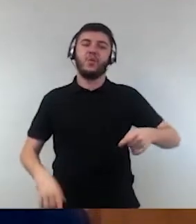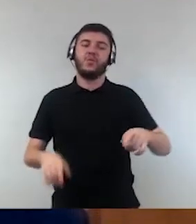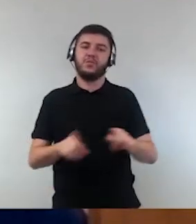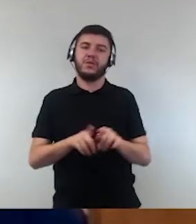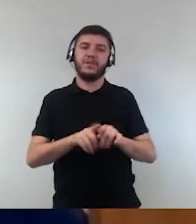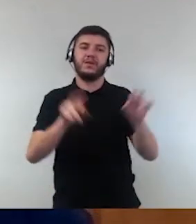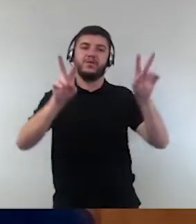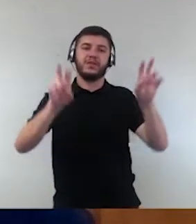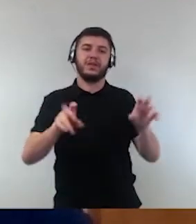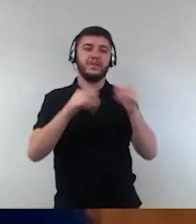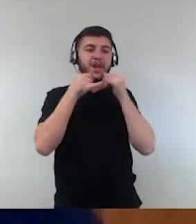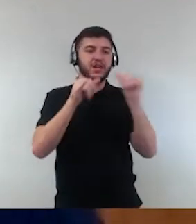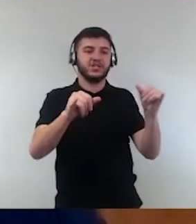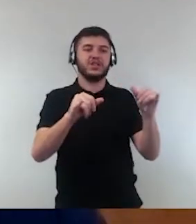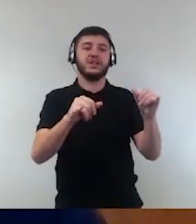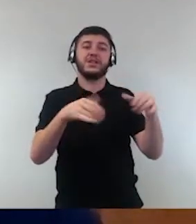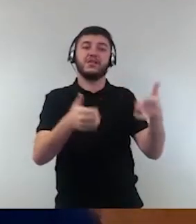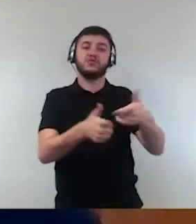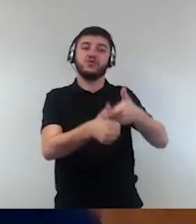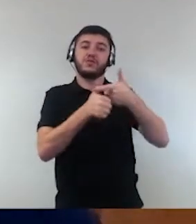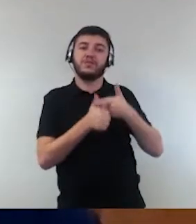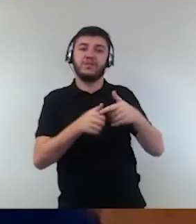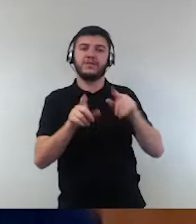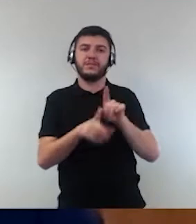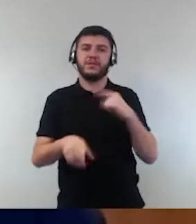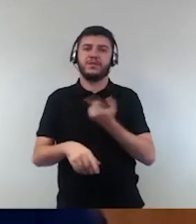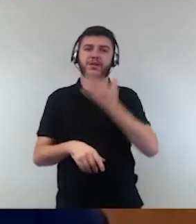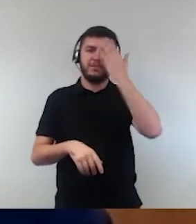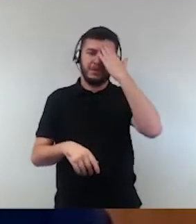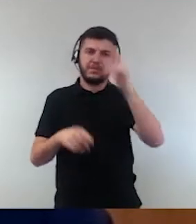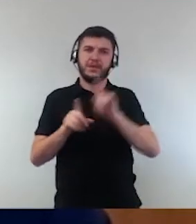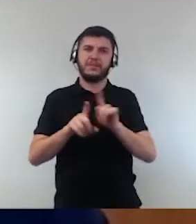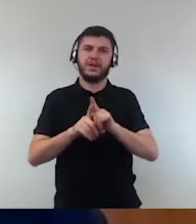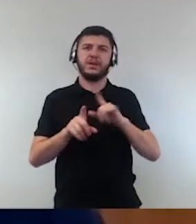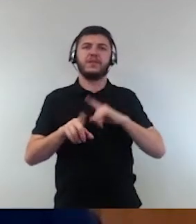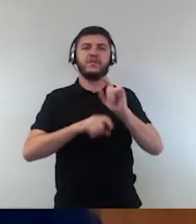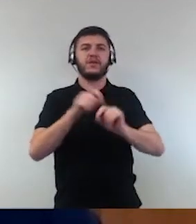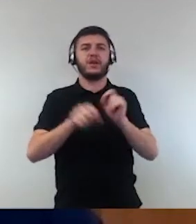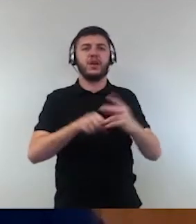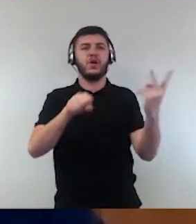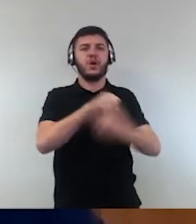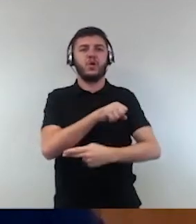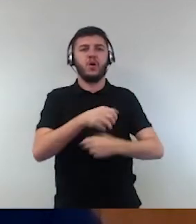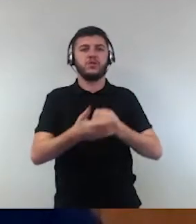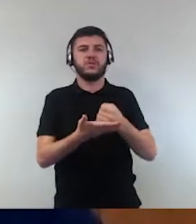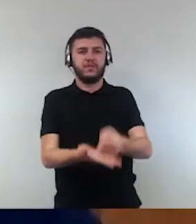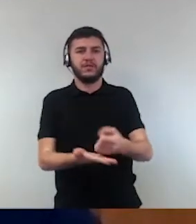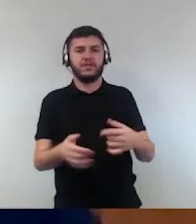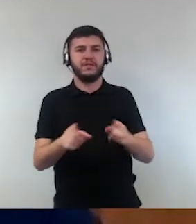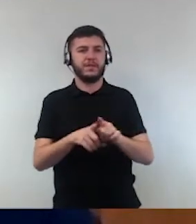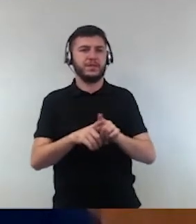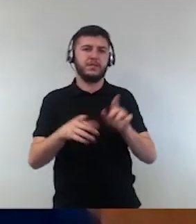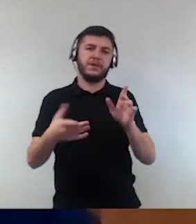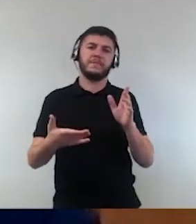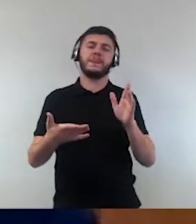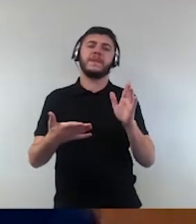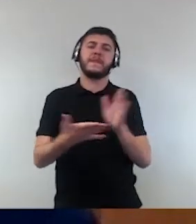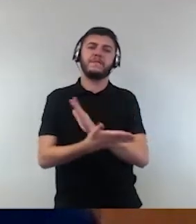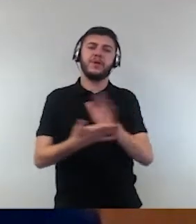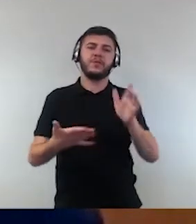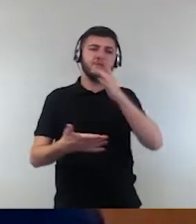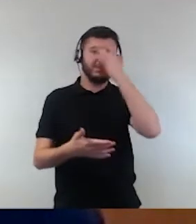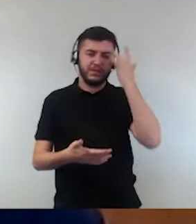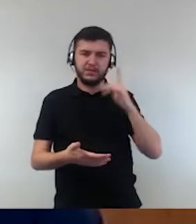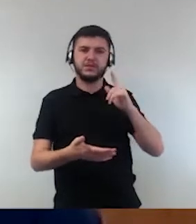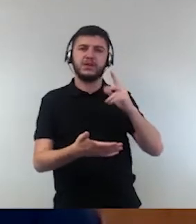adiados, houve, por um período, a impossibilidade de cortes do fornecimento para determinados consumidores, até